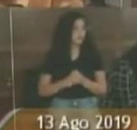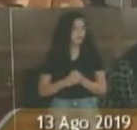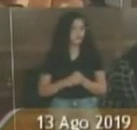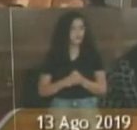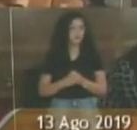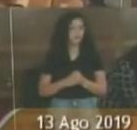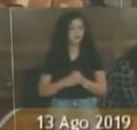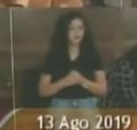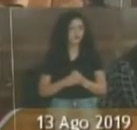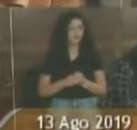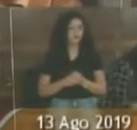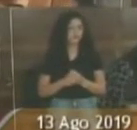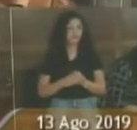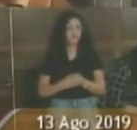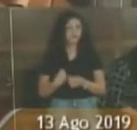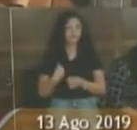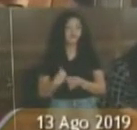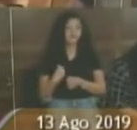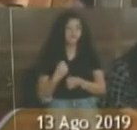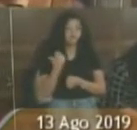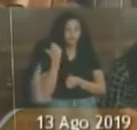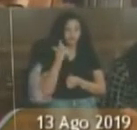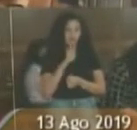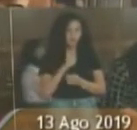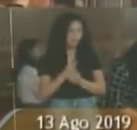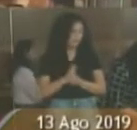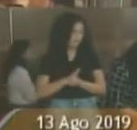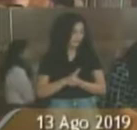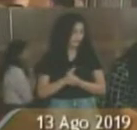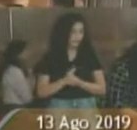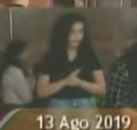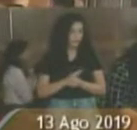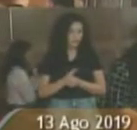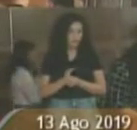Pessoal, fica atento aí, recomposição de quórum.